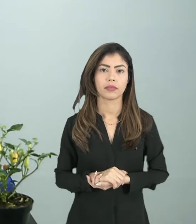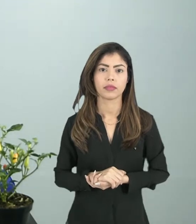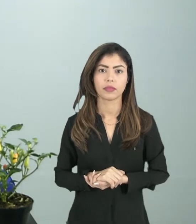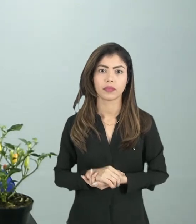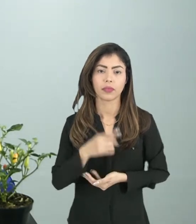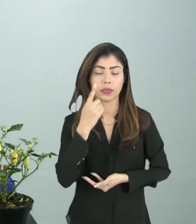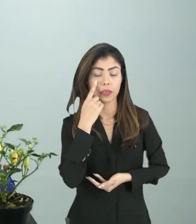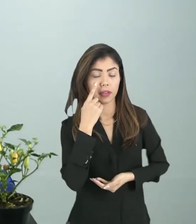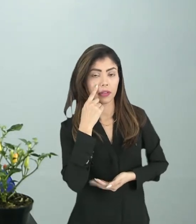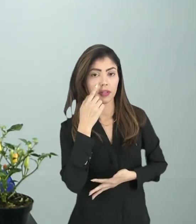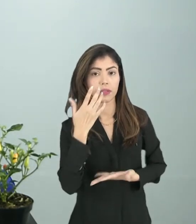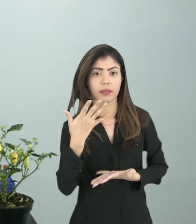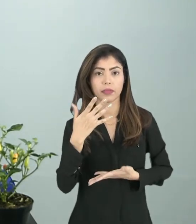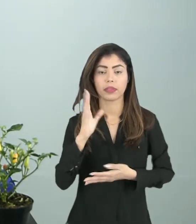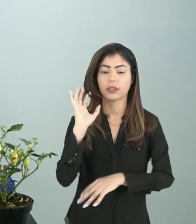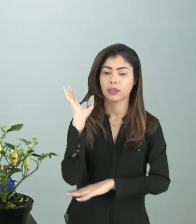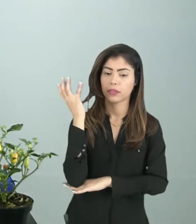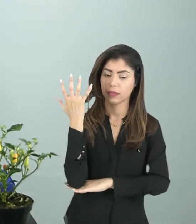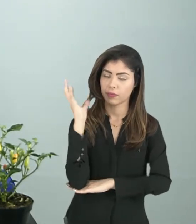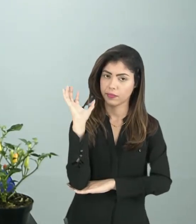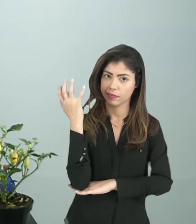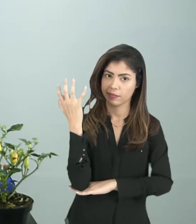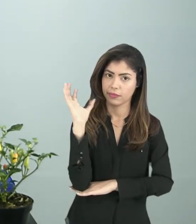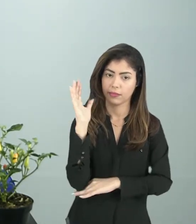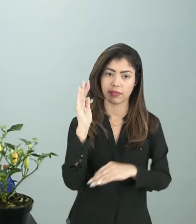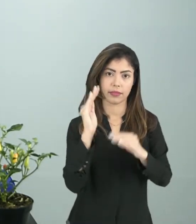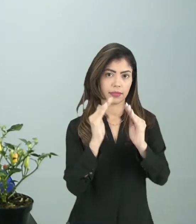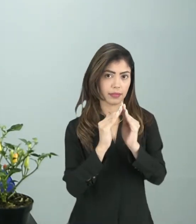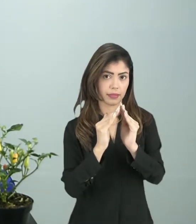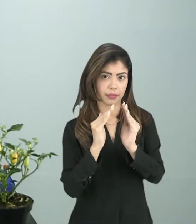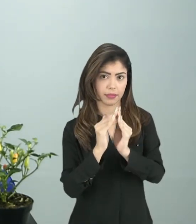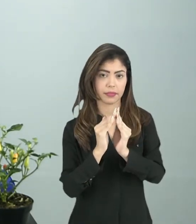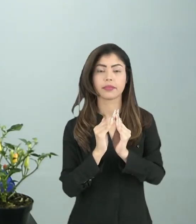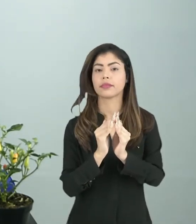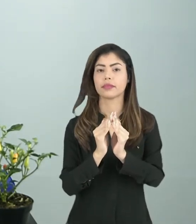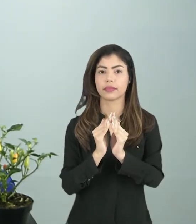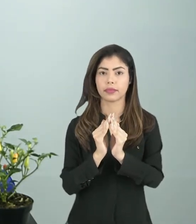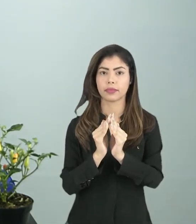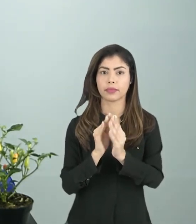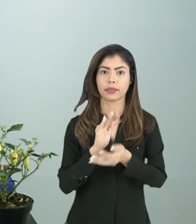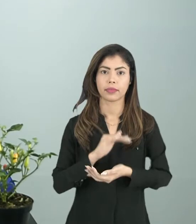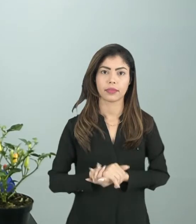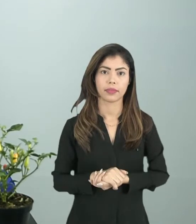Então vocês já viram as plantas cultivadas em casa, que são